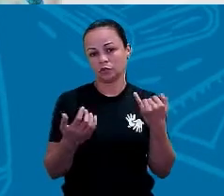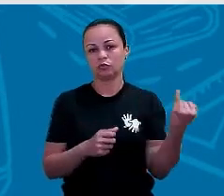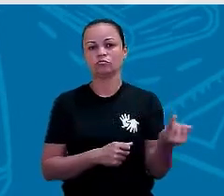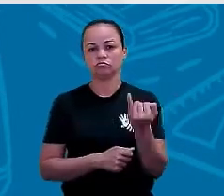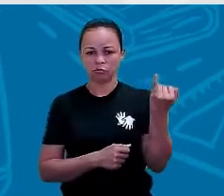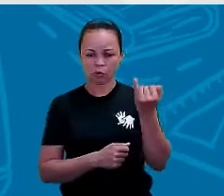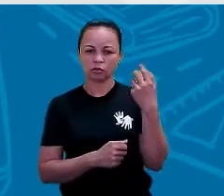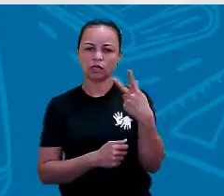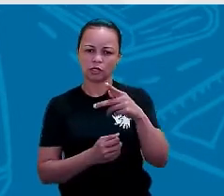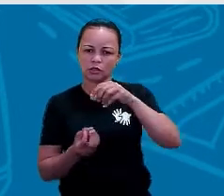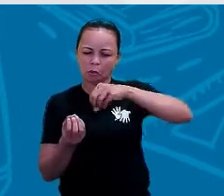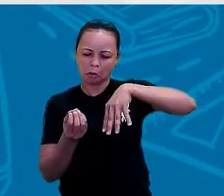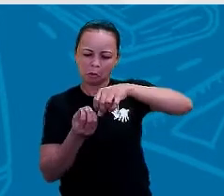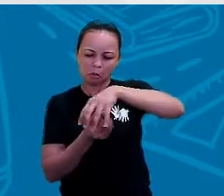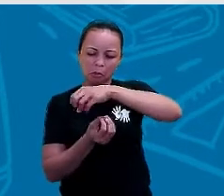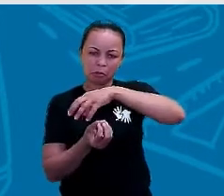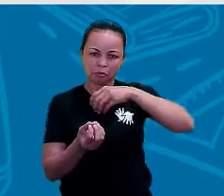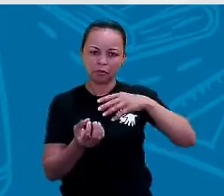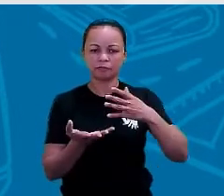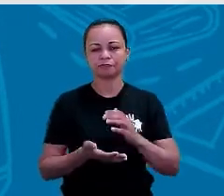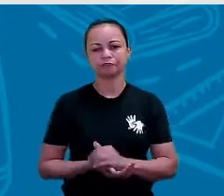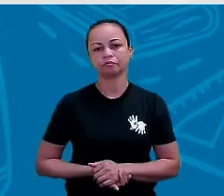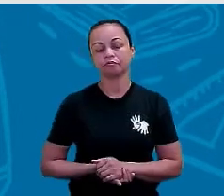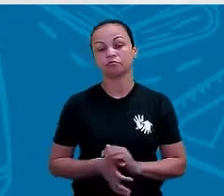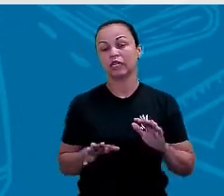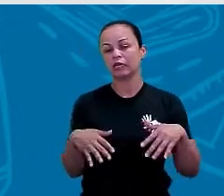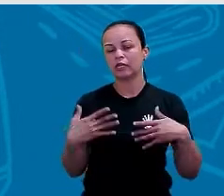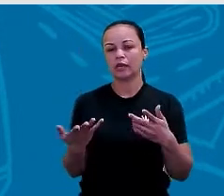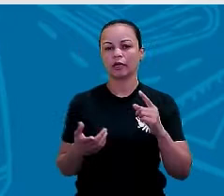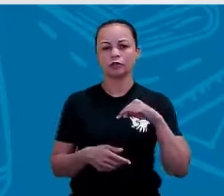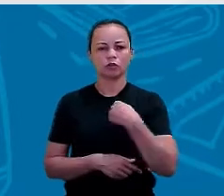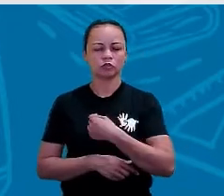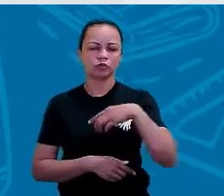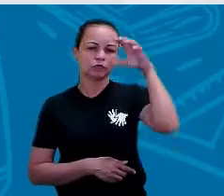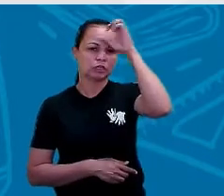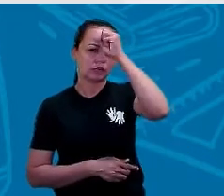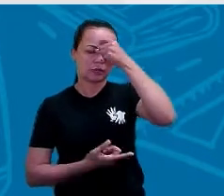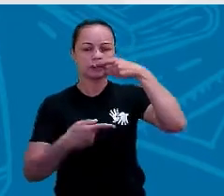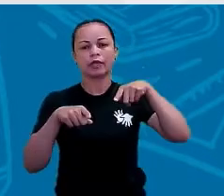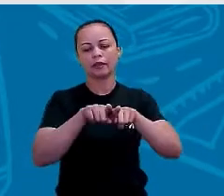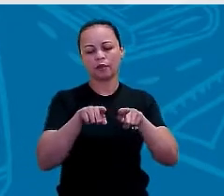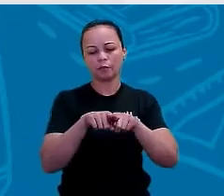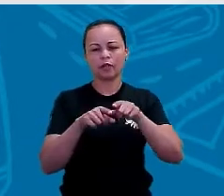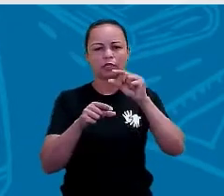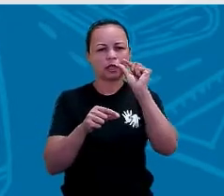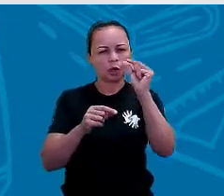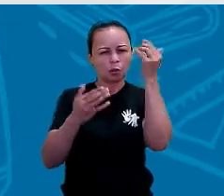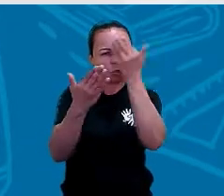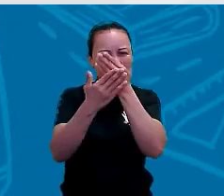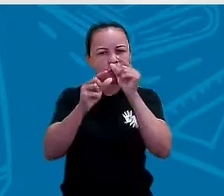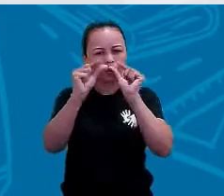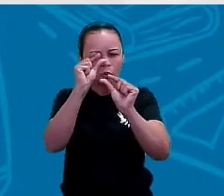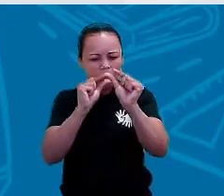daí, tá certo? E aí, a gente vai aprender também que existem os micro-organismos que são